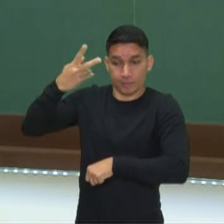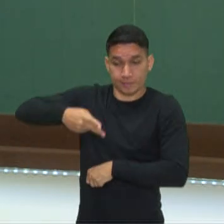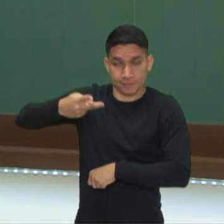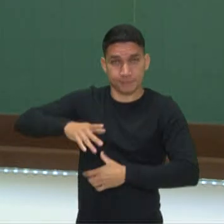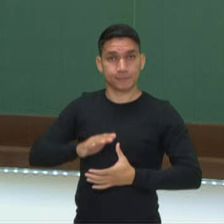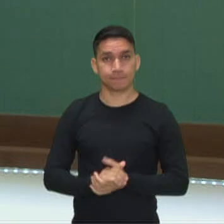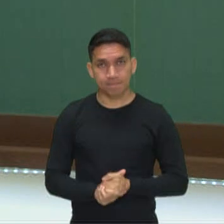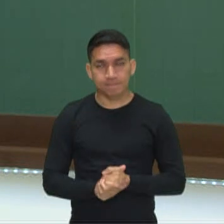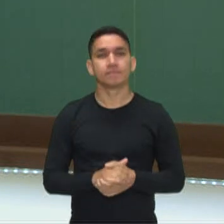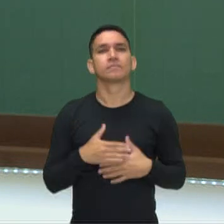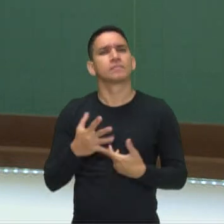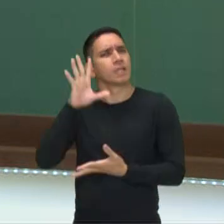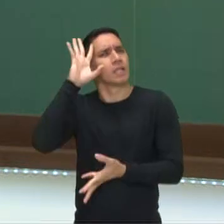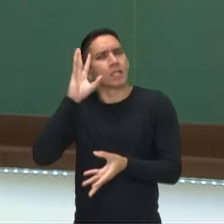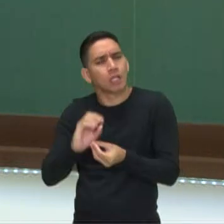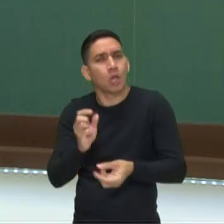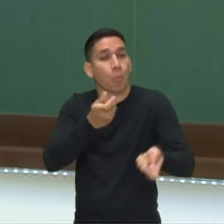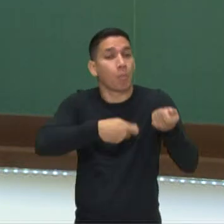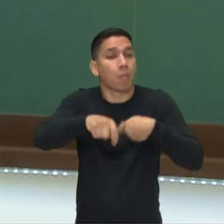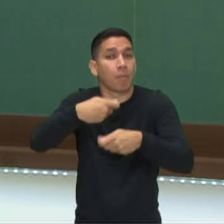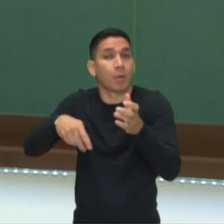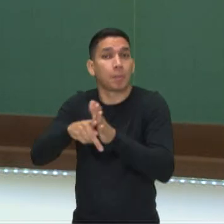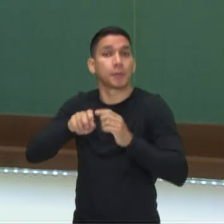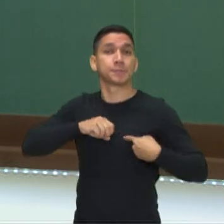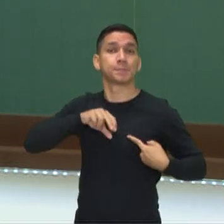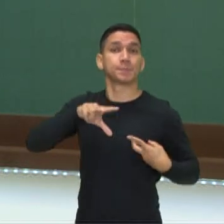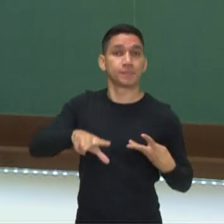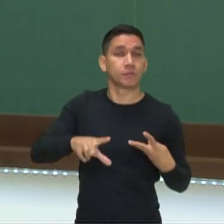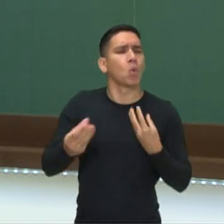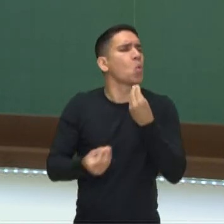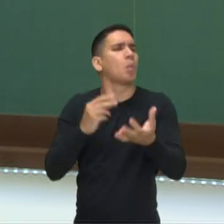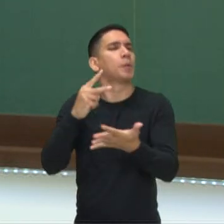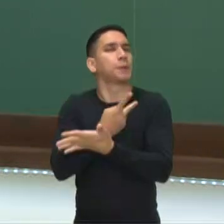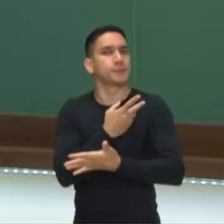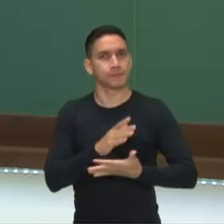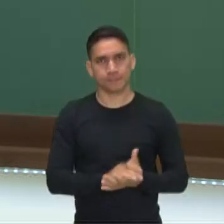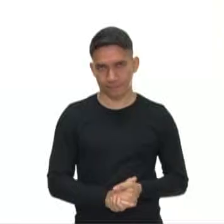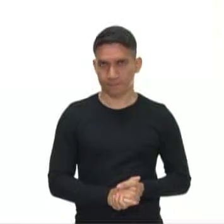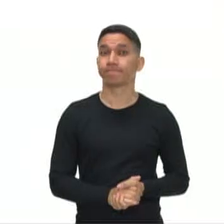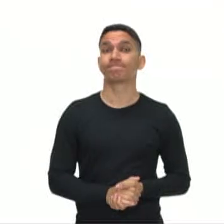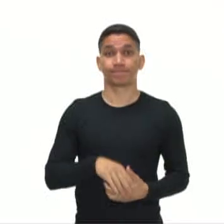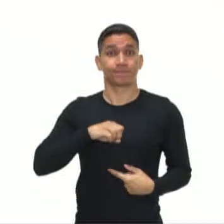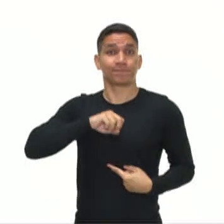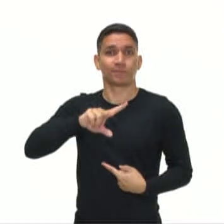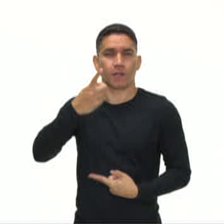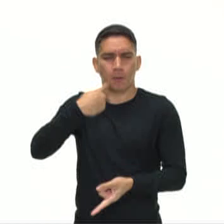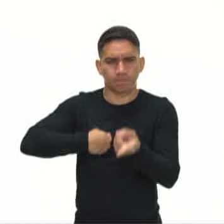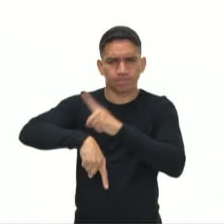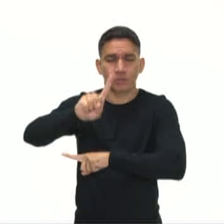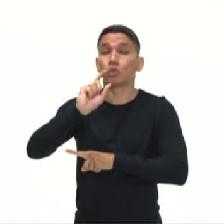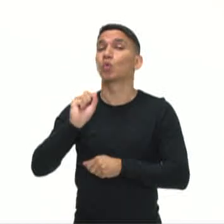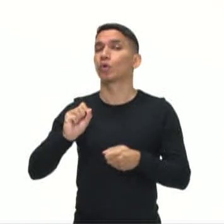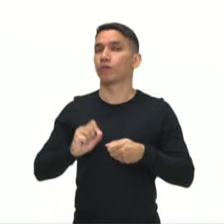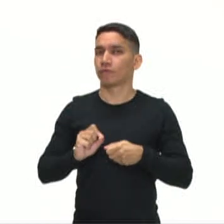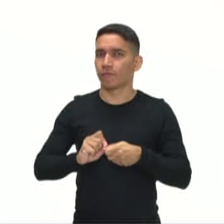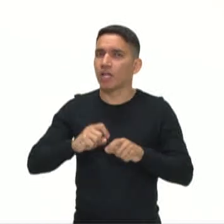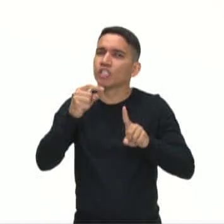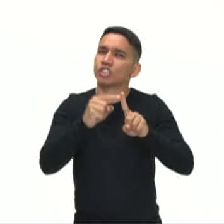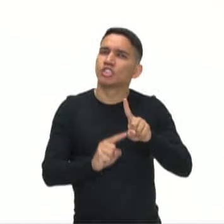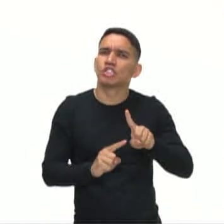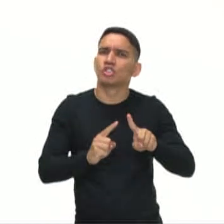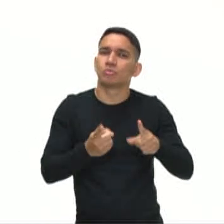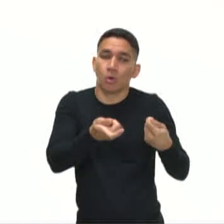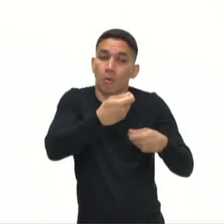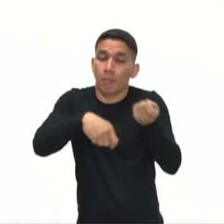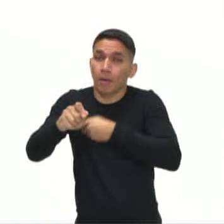vamos entender o mercantilismo português. Como que aconteceu, né? Portugal desenvolveu um tipo de